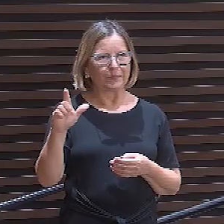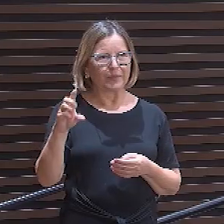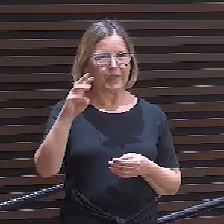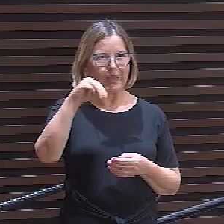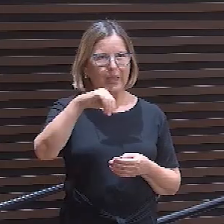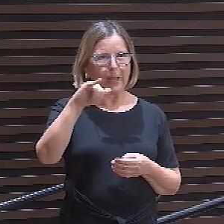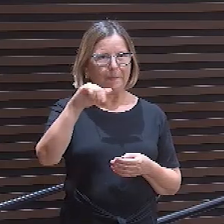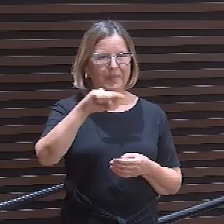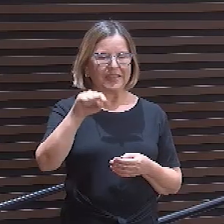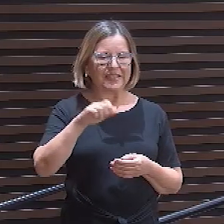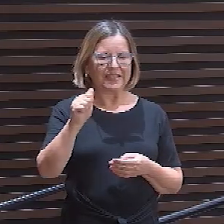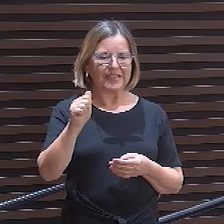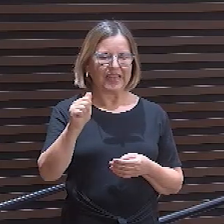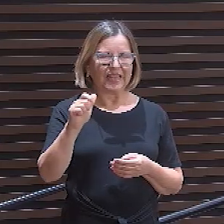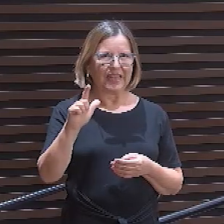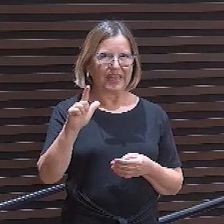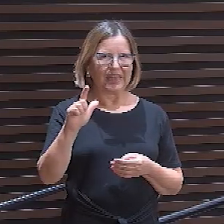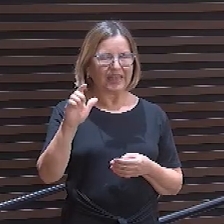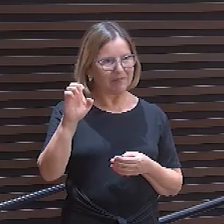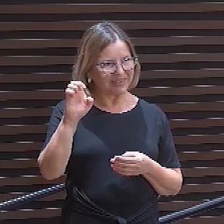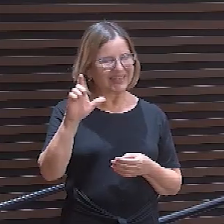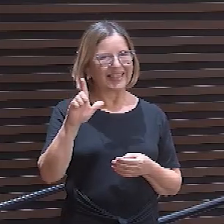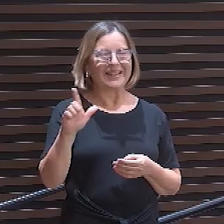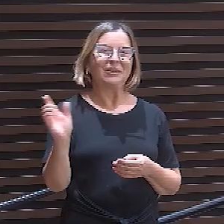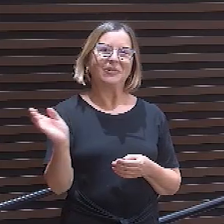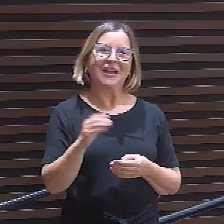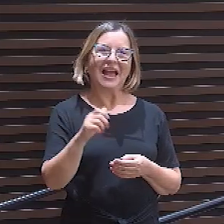Azarias e Daniel,